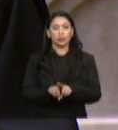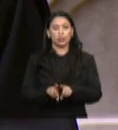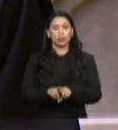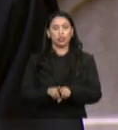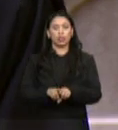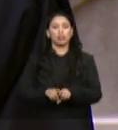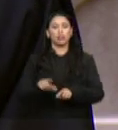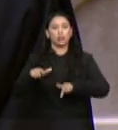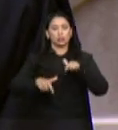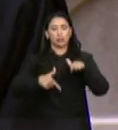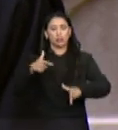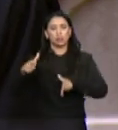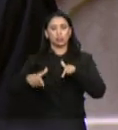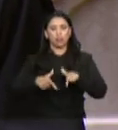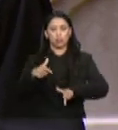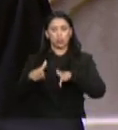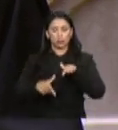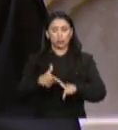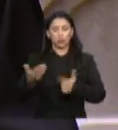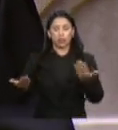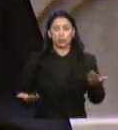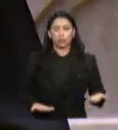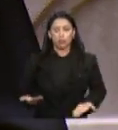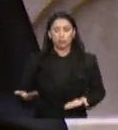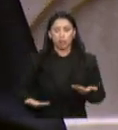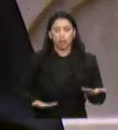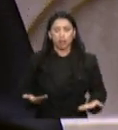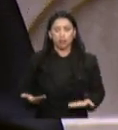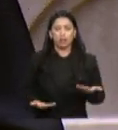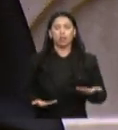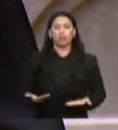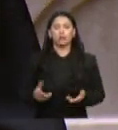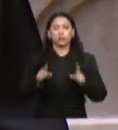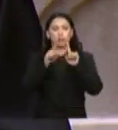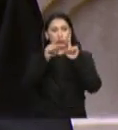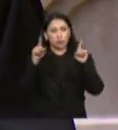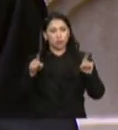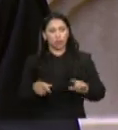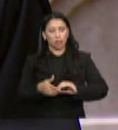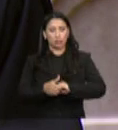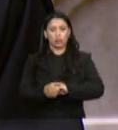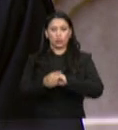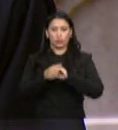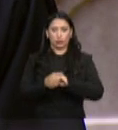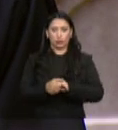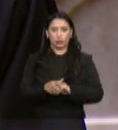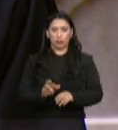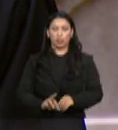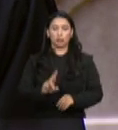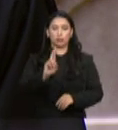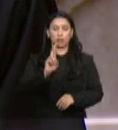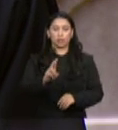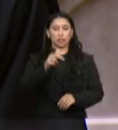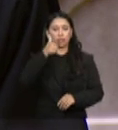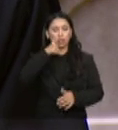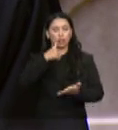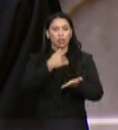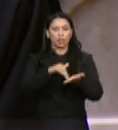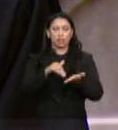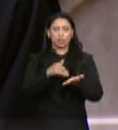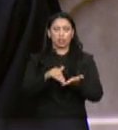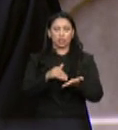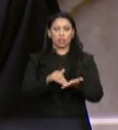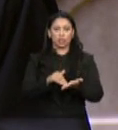servidores da justiça brasileira e a todos os colaboradores da justiça brasileira e o cumprimento na pessoa da doutora Carmem Lilian